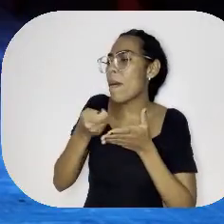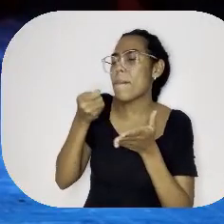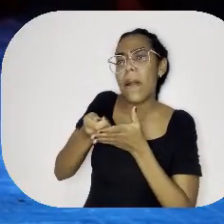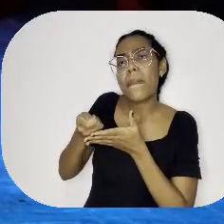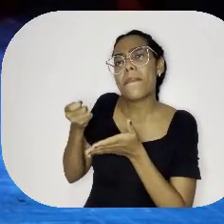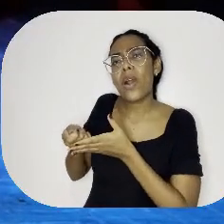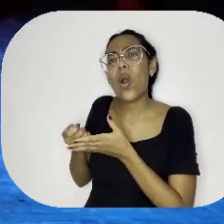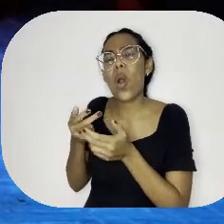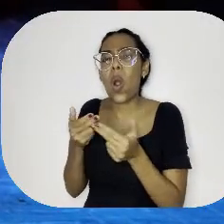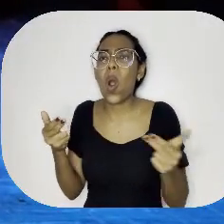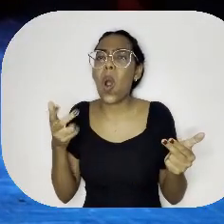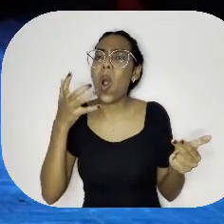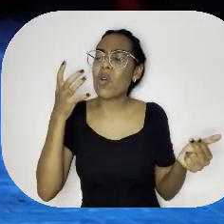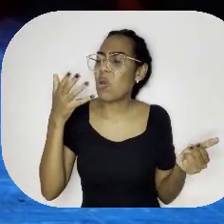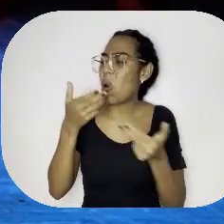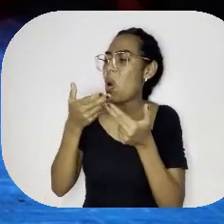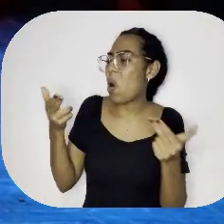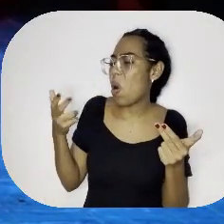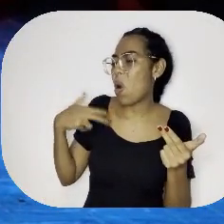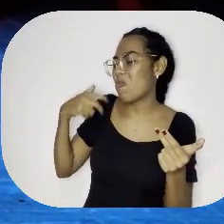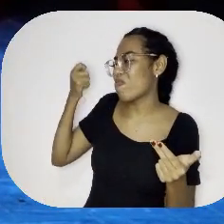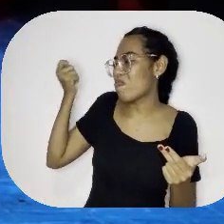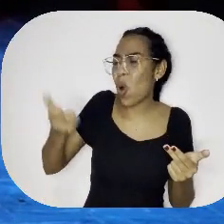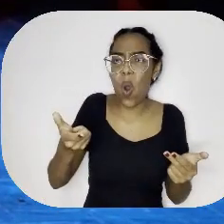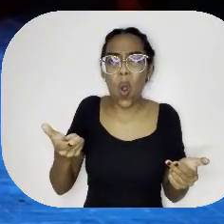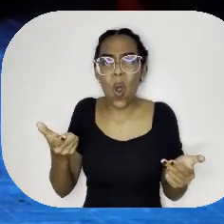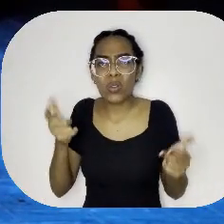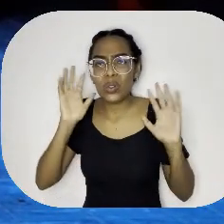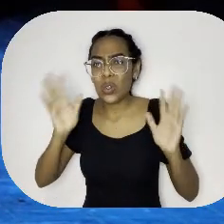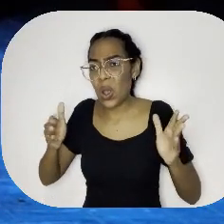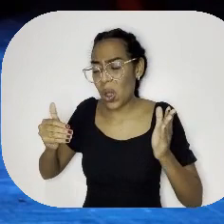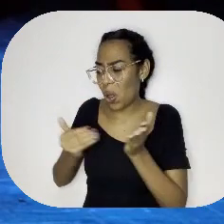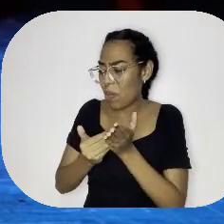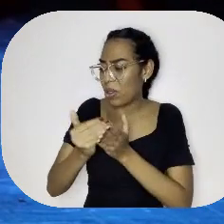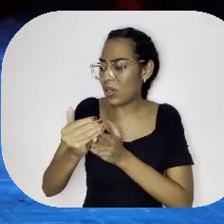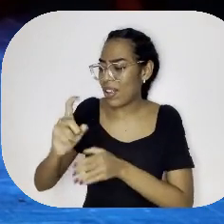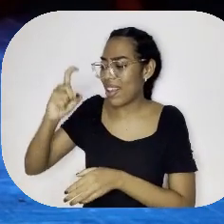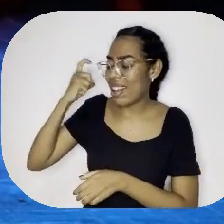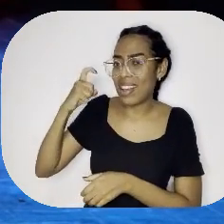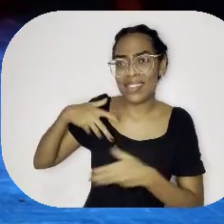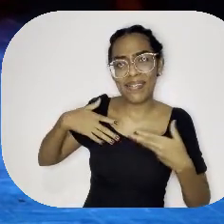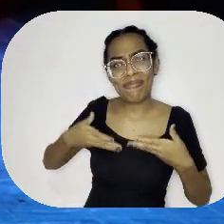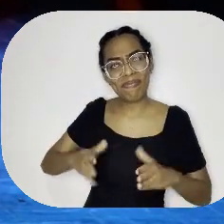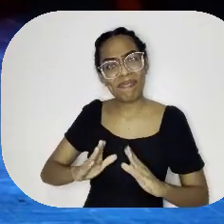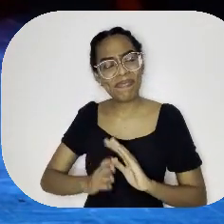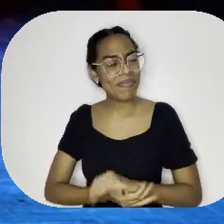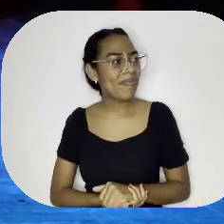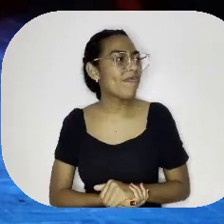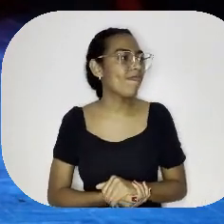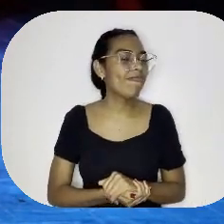Pra essa festa pobre, que os homens armaram pra me convencer a pagar sem ver